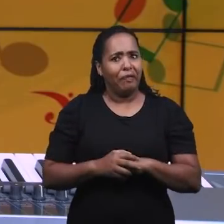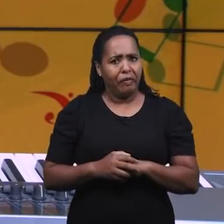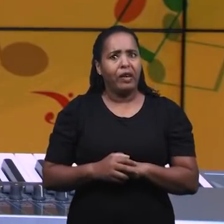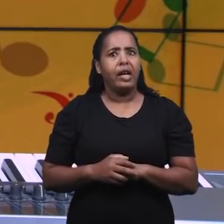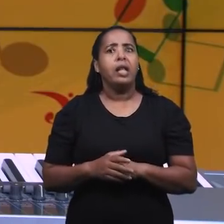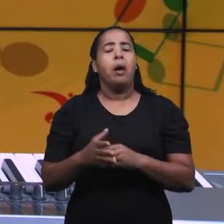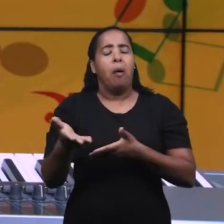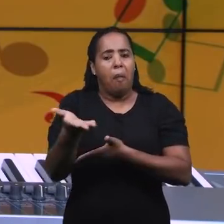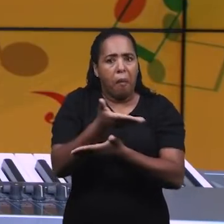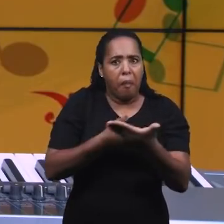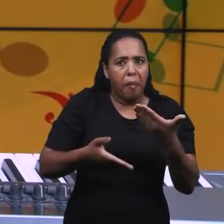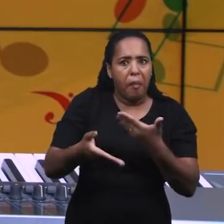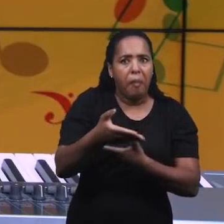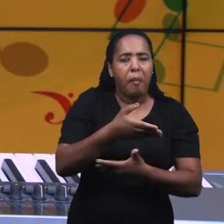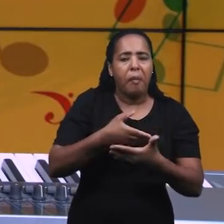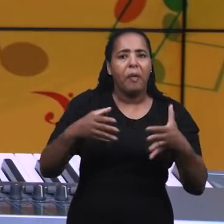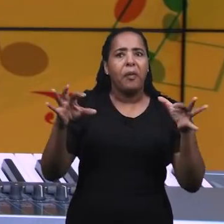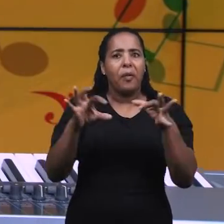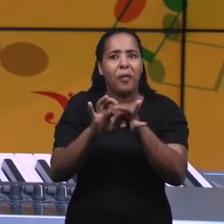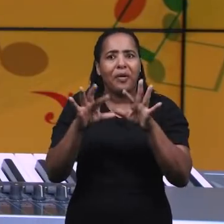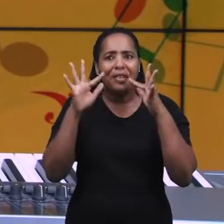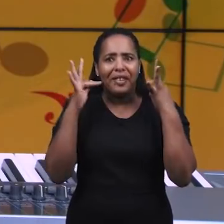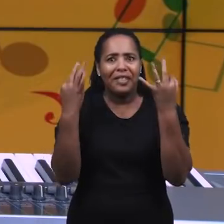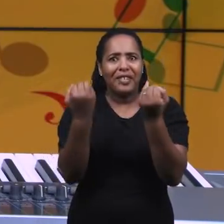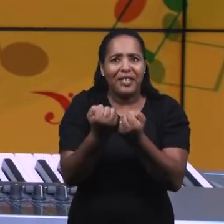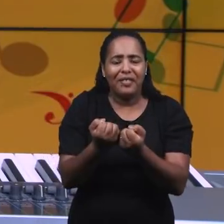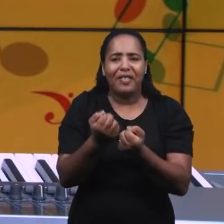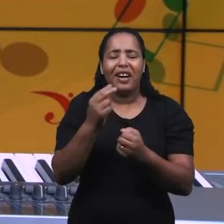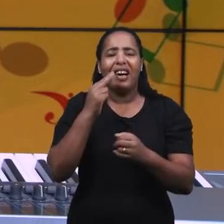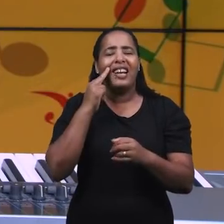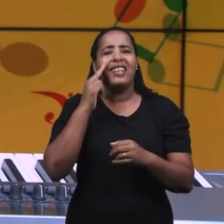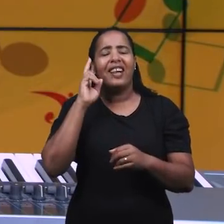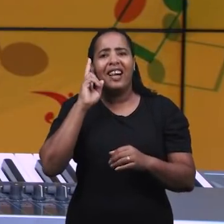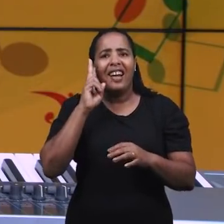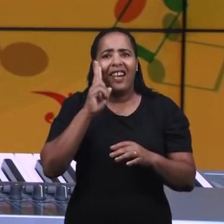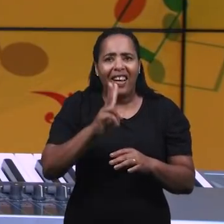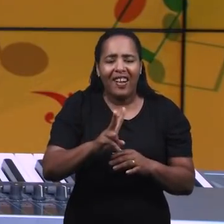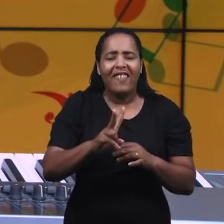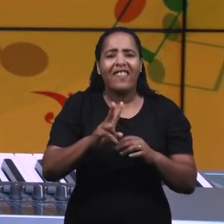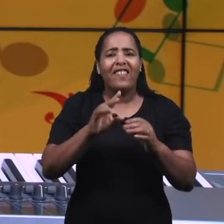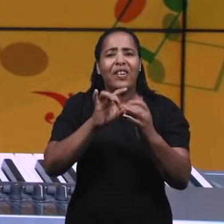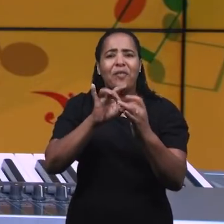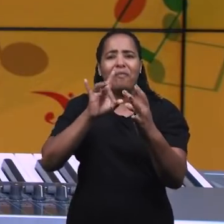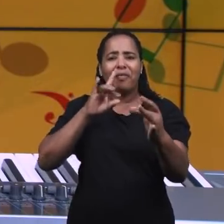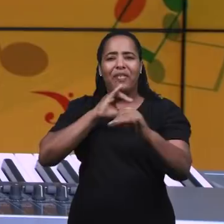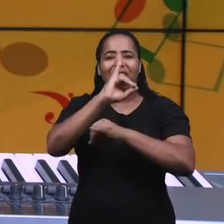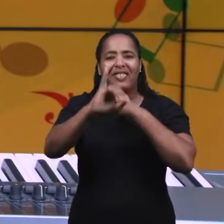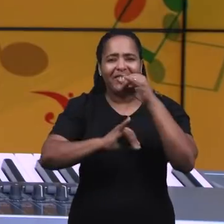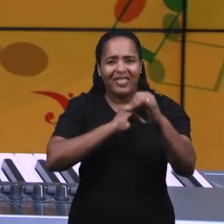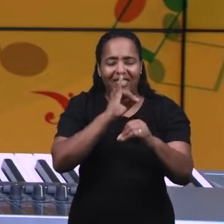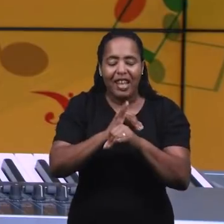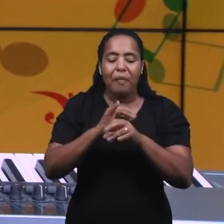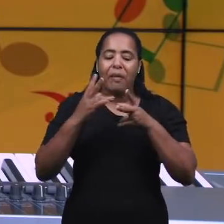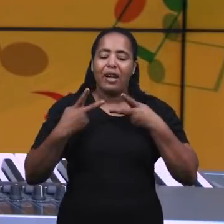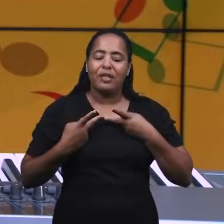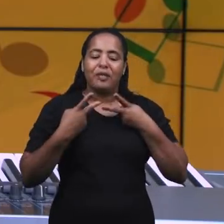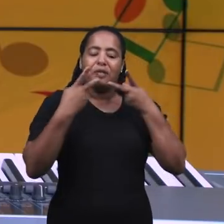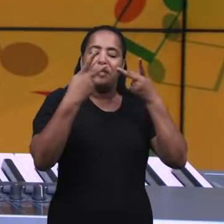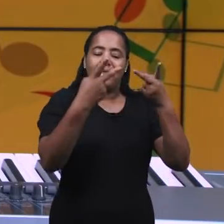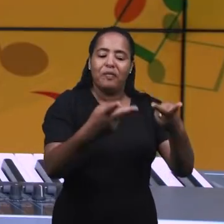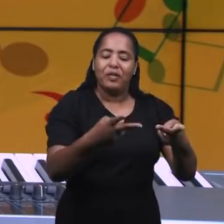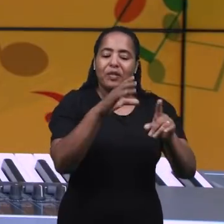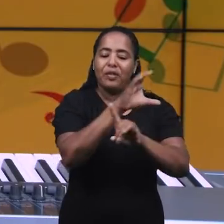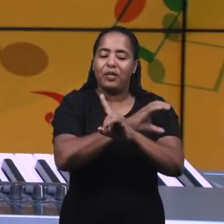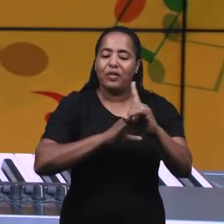o Unidos em Família, assistiu de forma online, como todos nós, mas foi nos visitar no culto